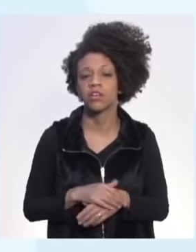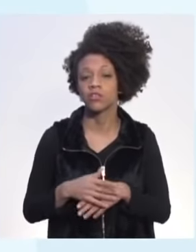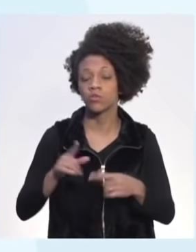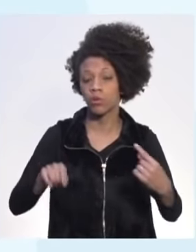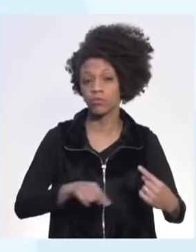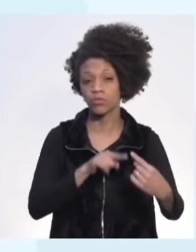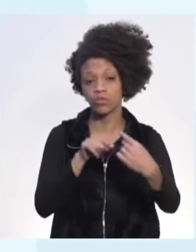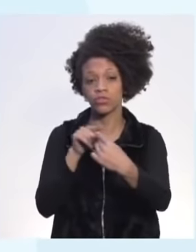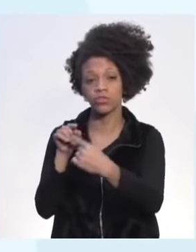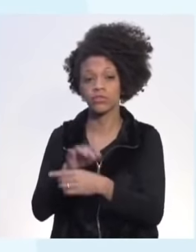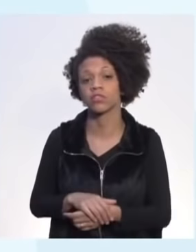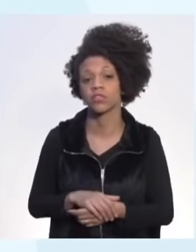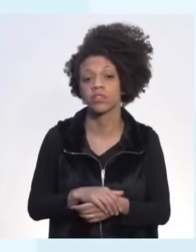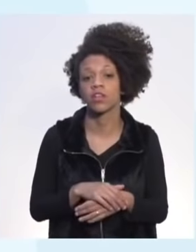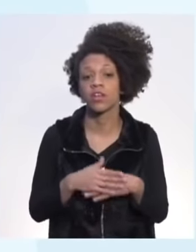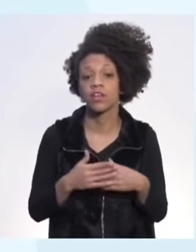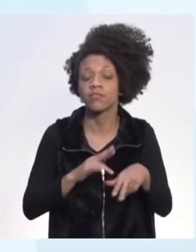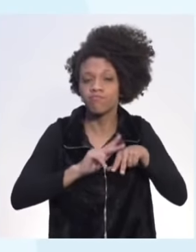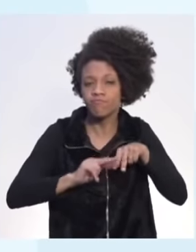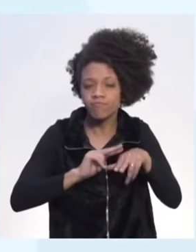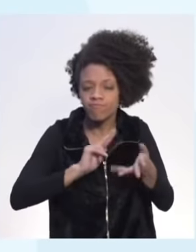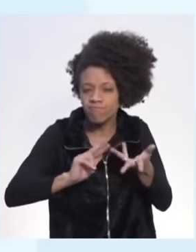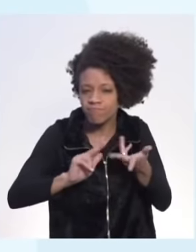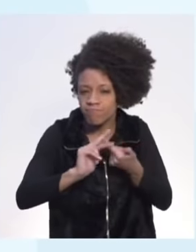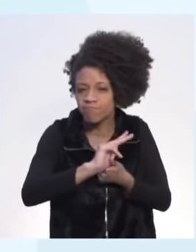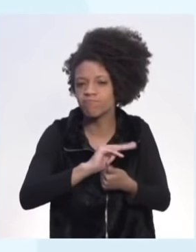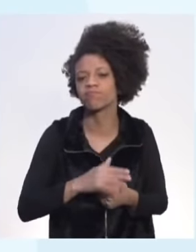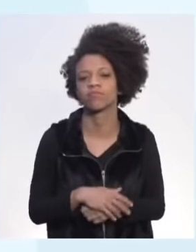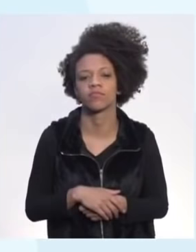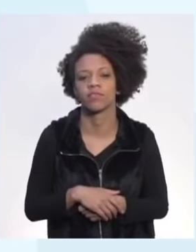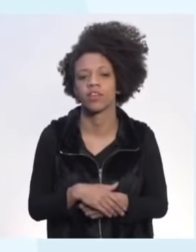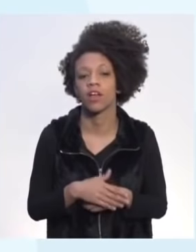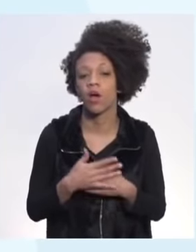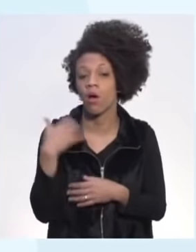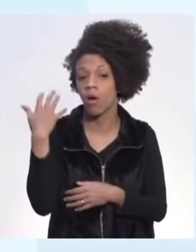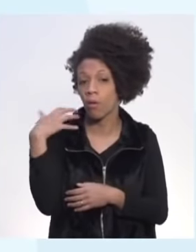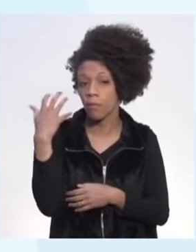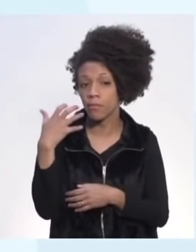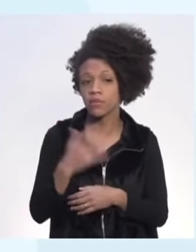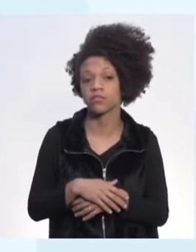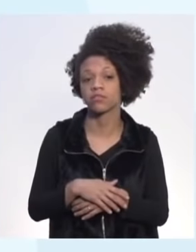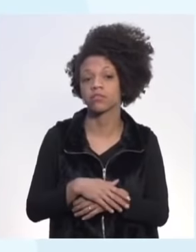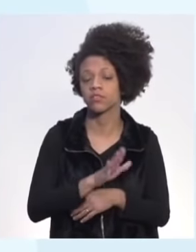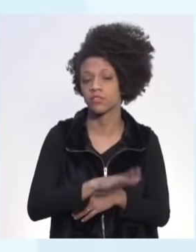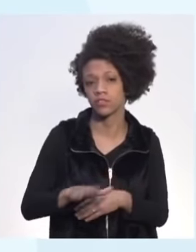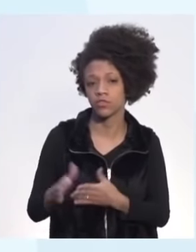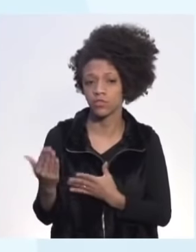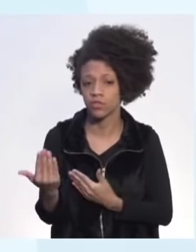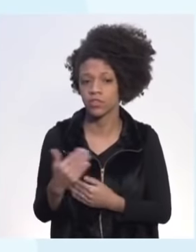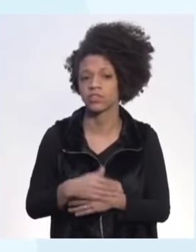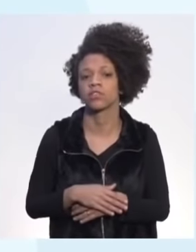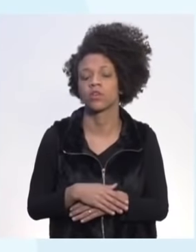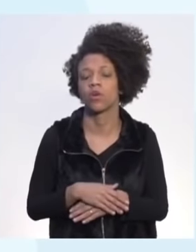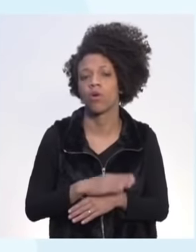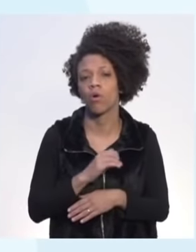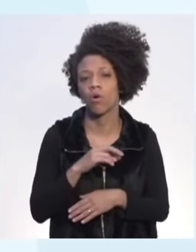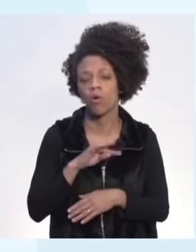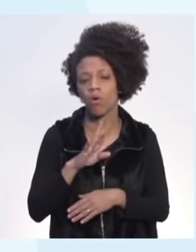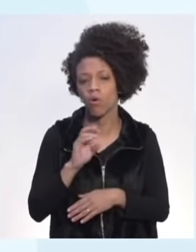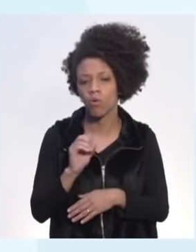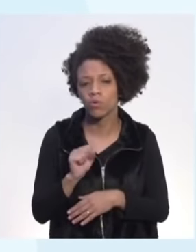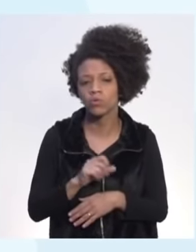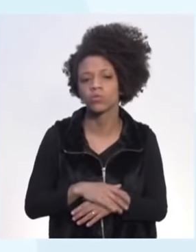e levando em conta características dos gêneros e suportes: romances, infanto-juvenis, contos populares, contos de